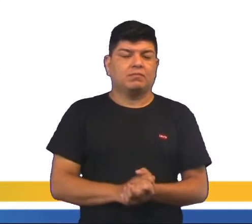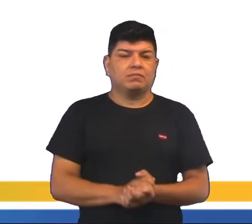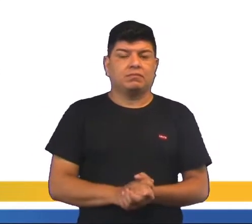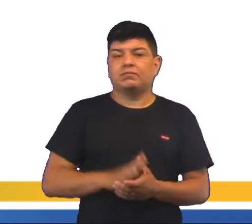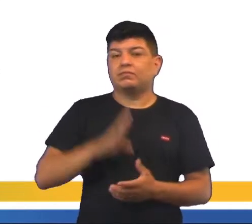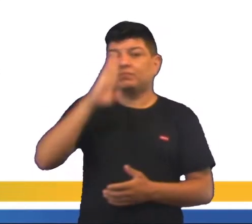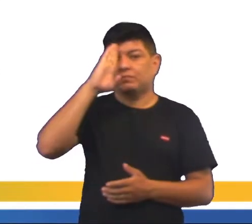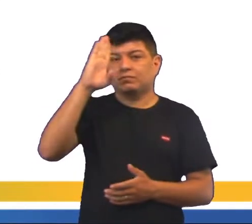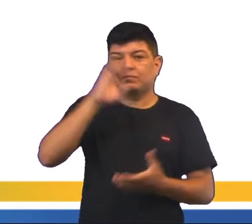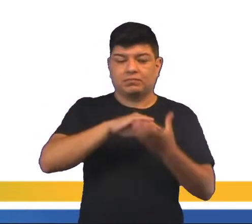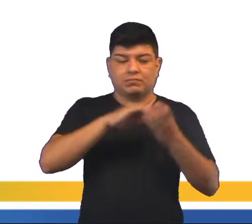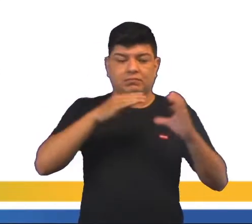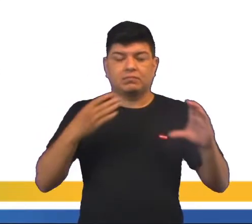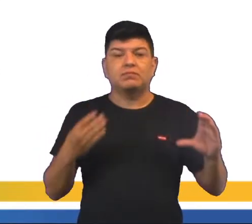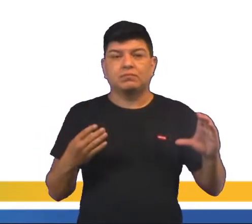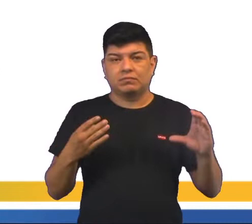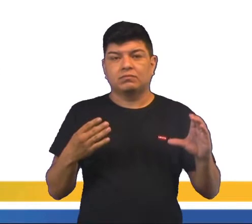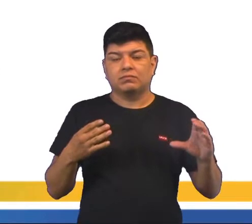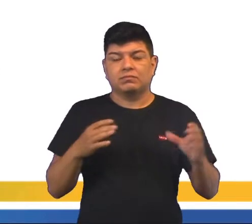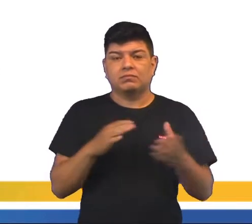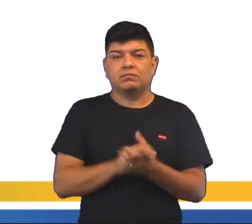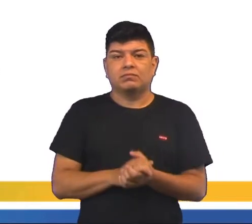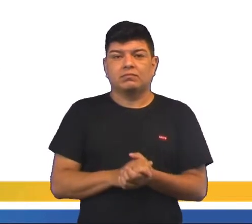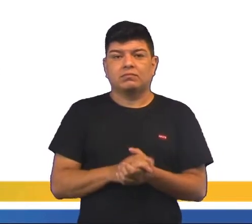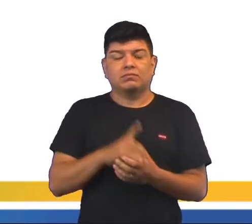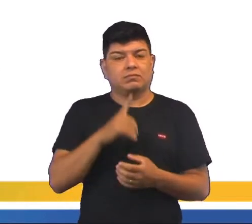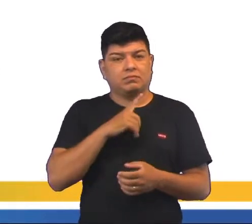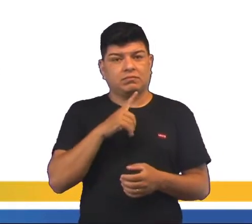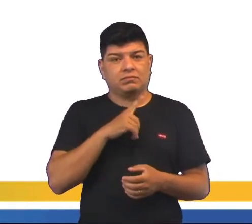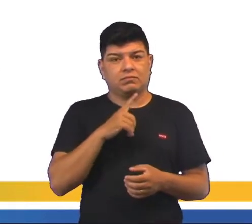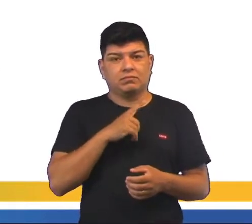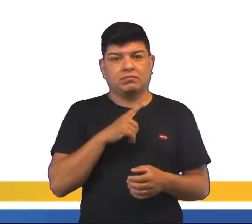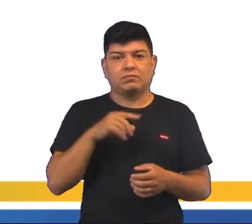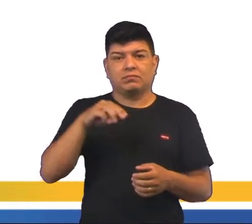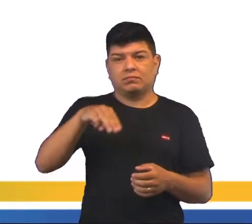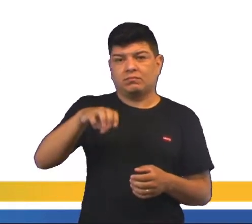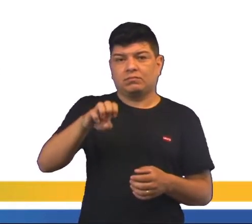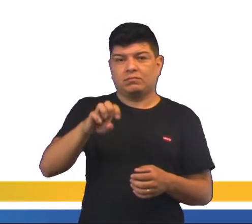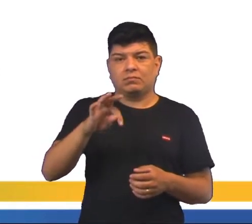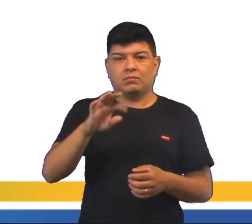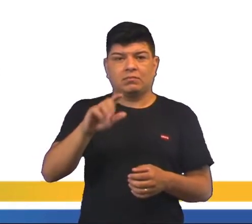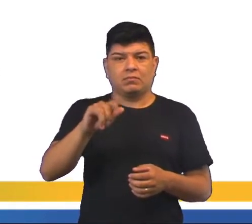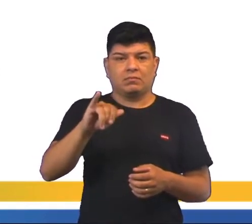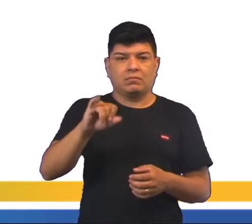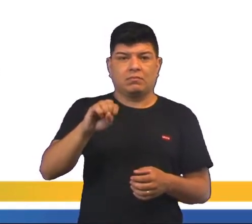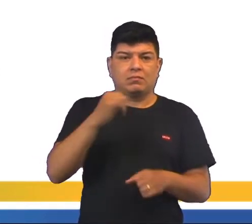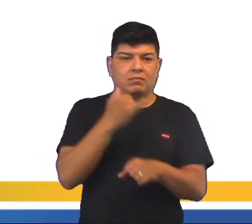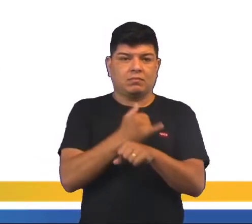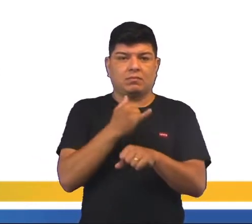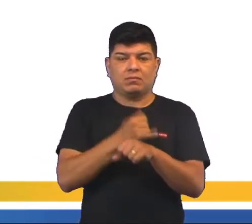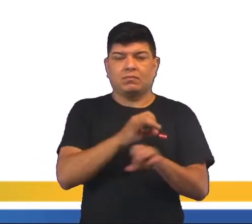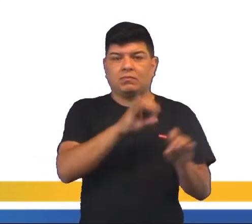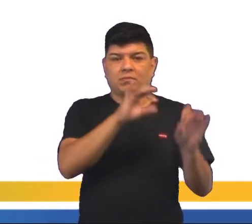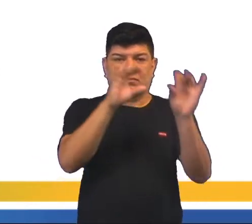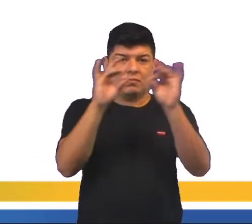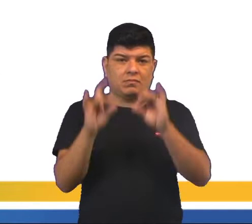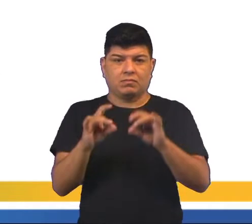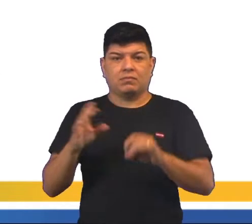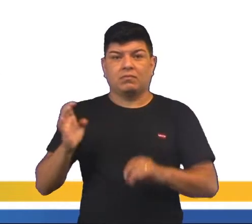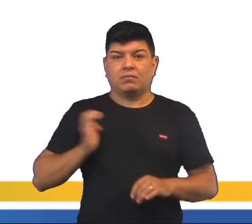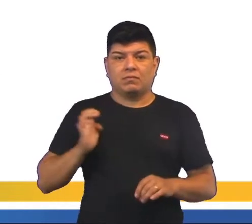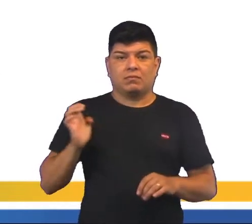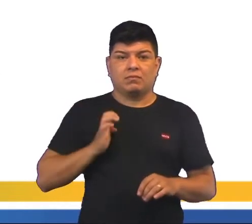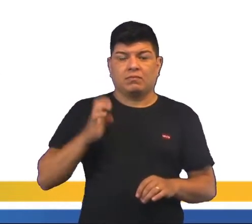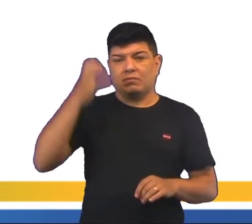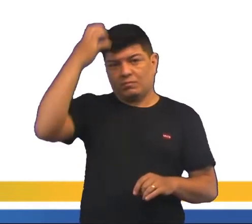As principais características do mercantilismo. A gente tem aí o metalismo, que é o acúmulo de metais preciosos. A